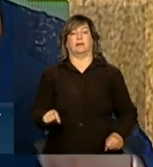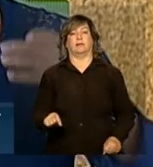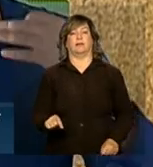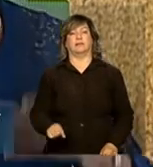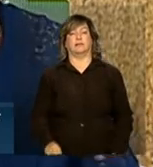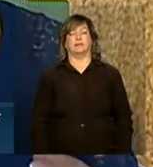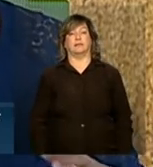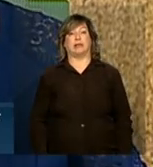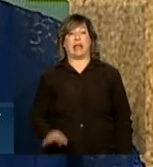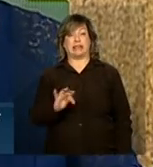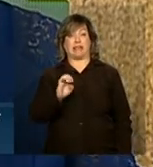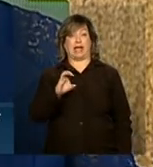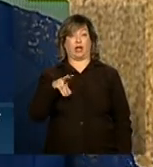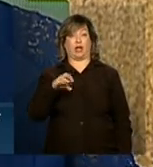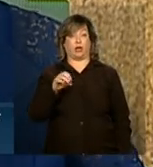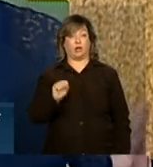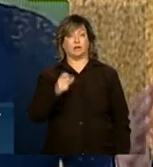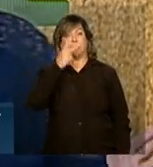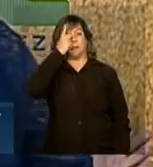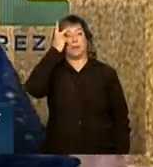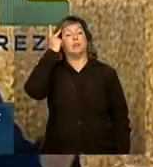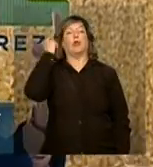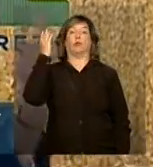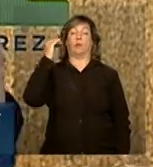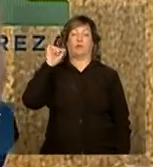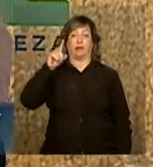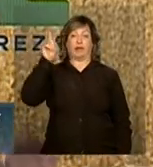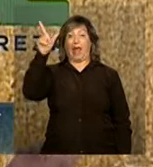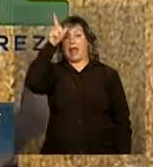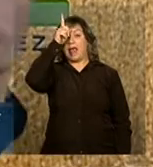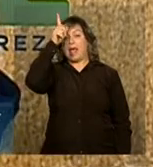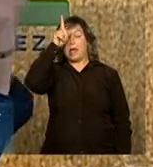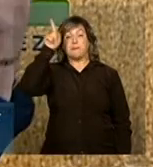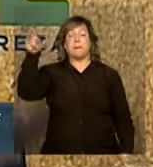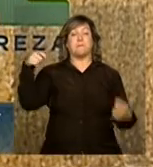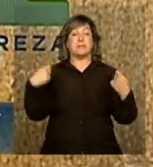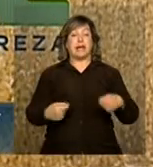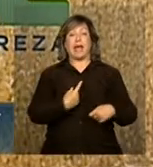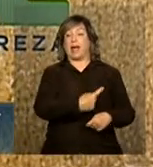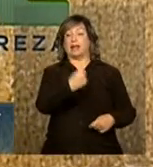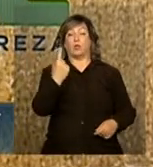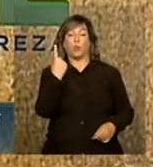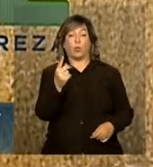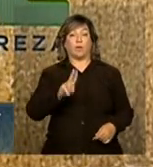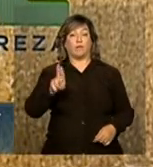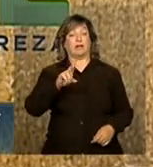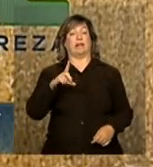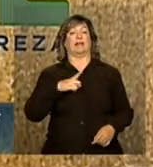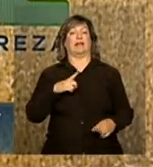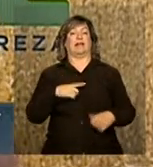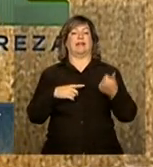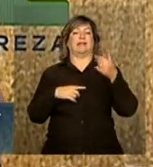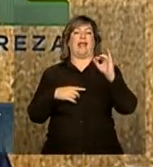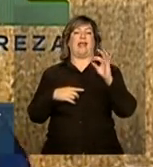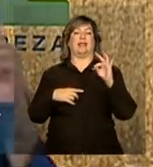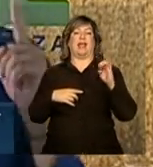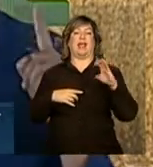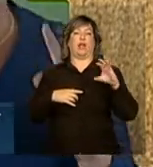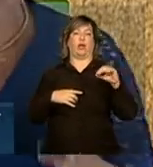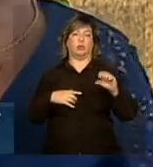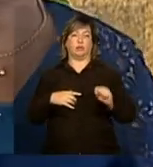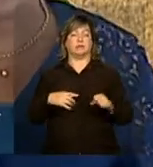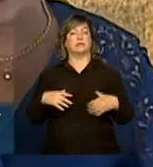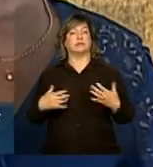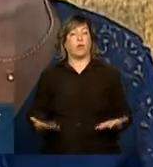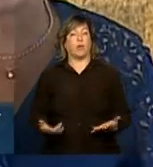Nós vamos ter de formar técnicos, como eu disse. Na Alemanha, para cada um universitário, são 10 técnicos.